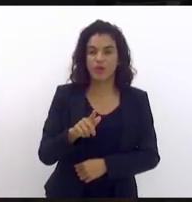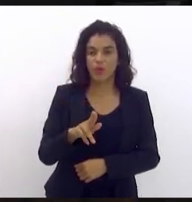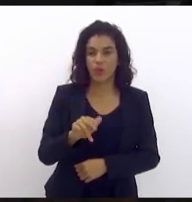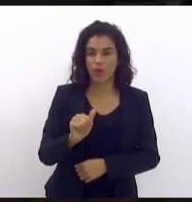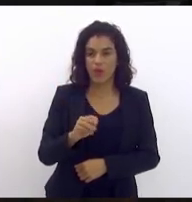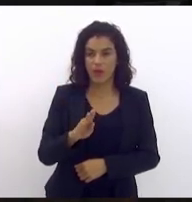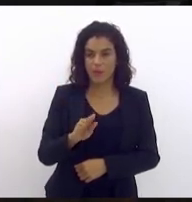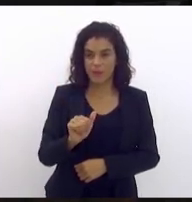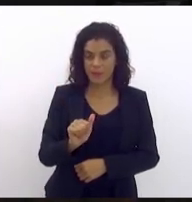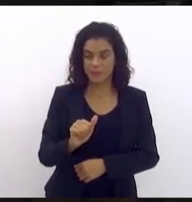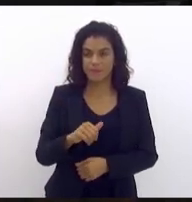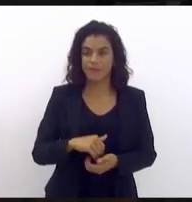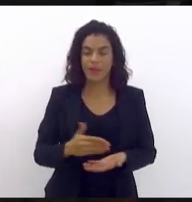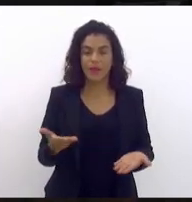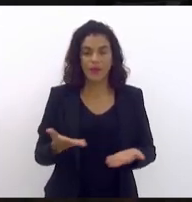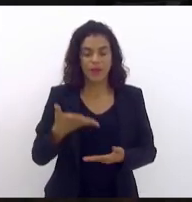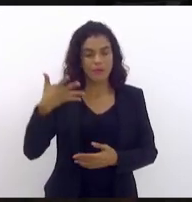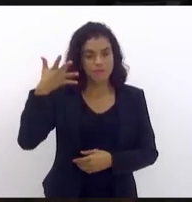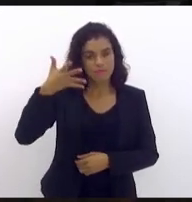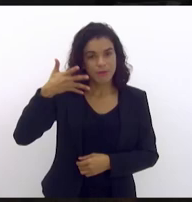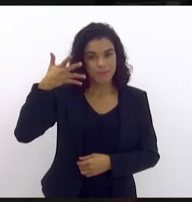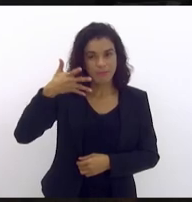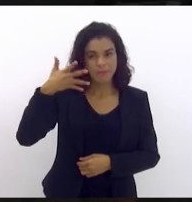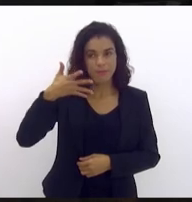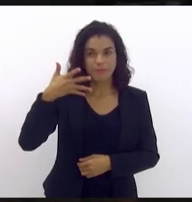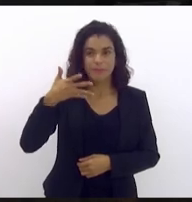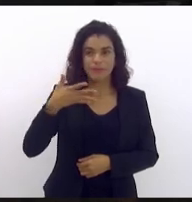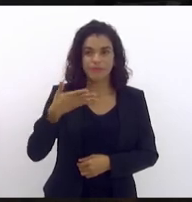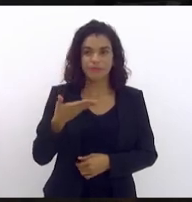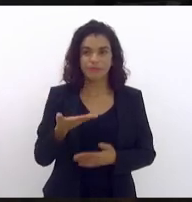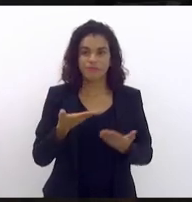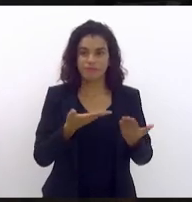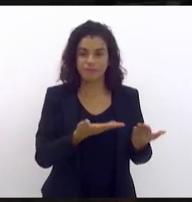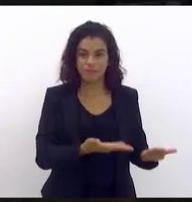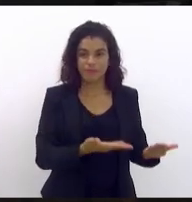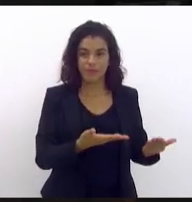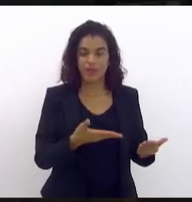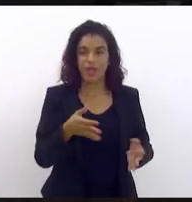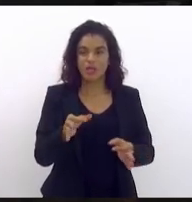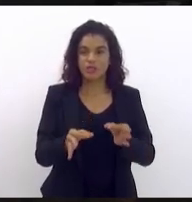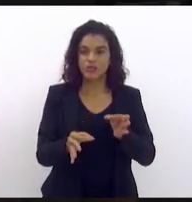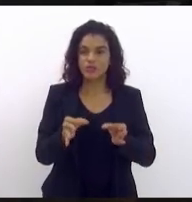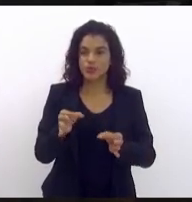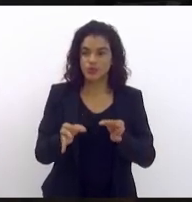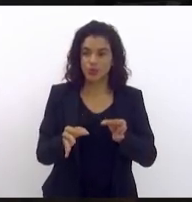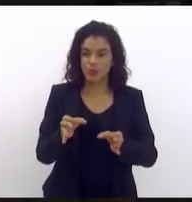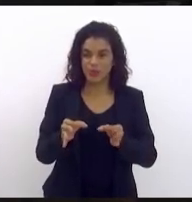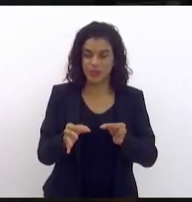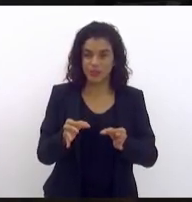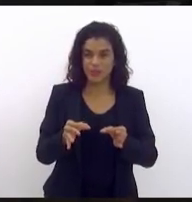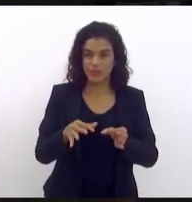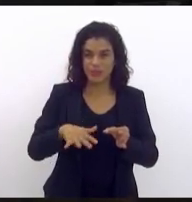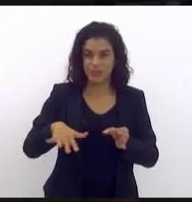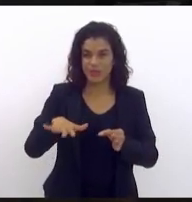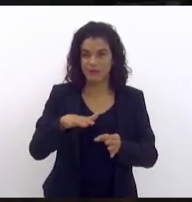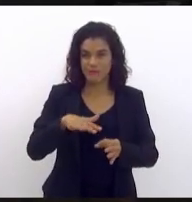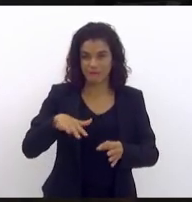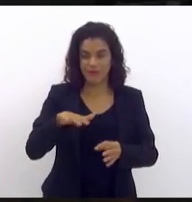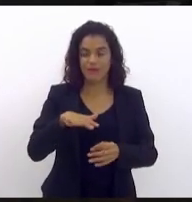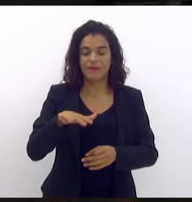agora com a palavra a excelentíssima senhora juíza titular da Vara de Família e